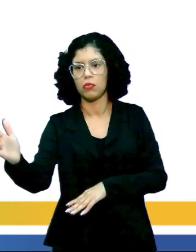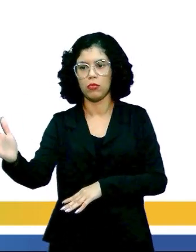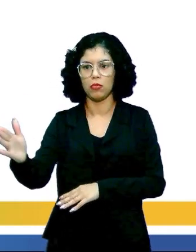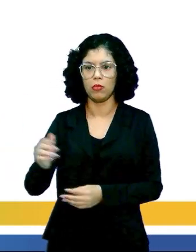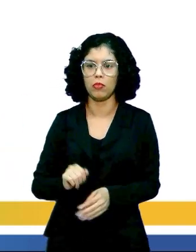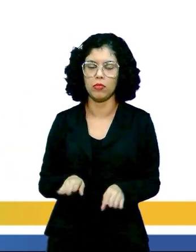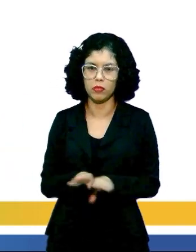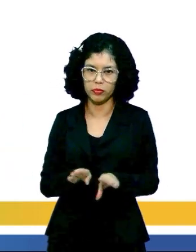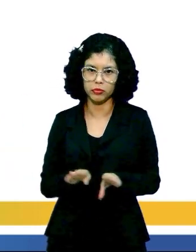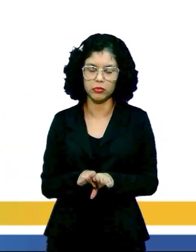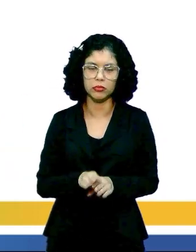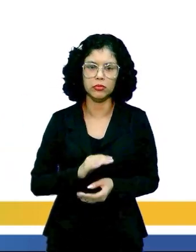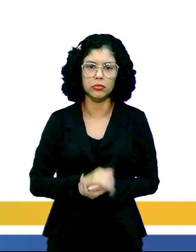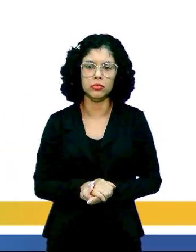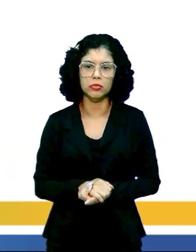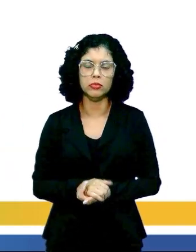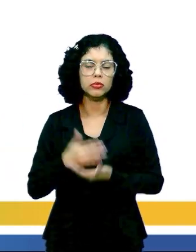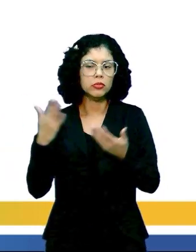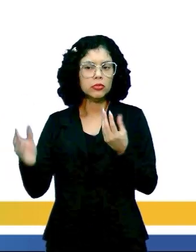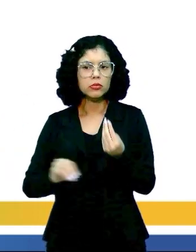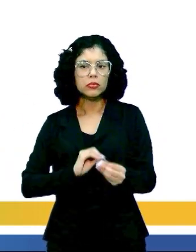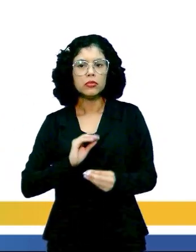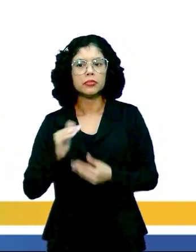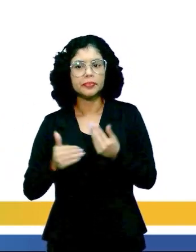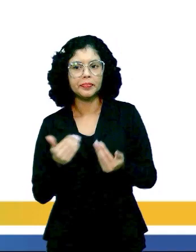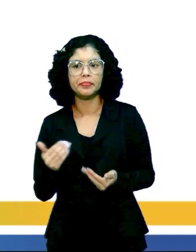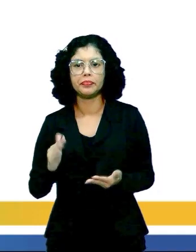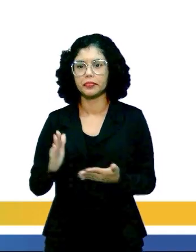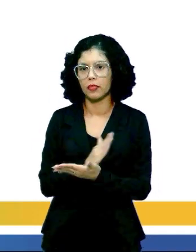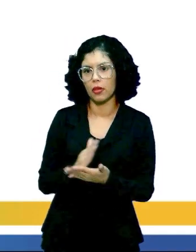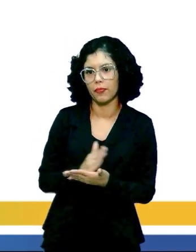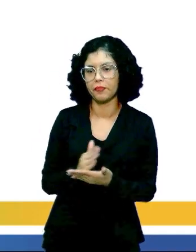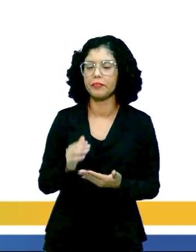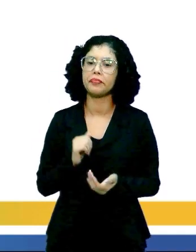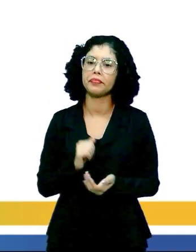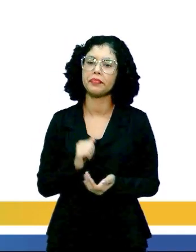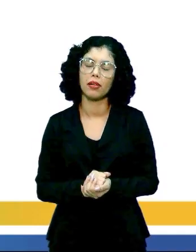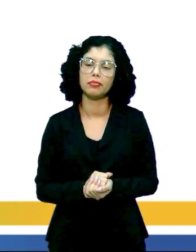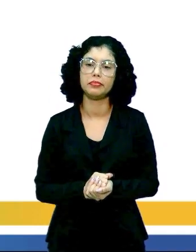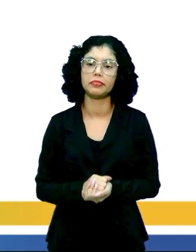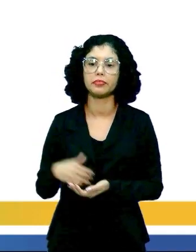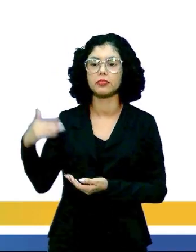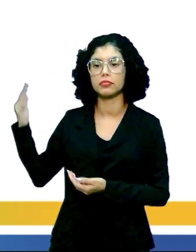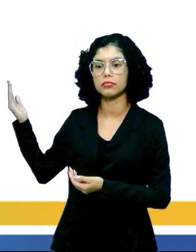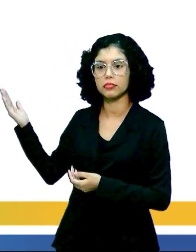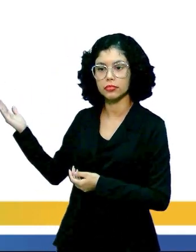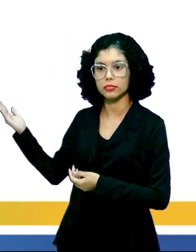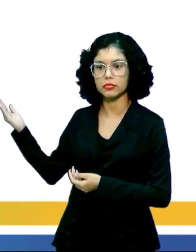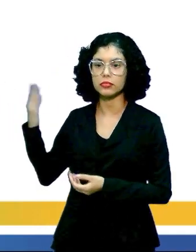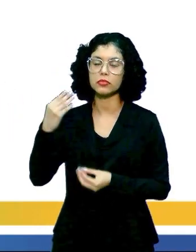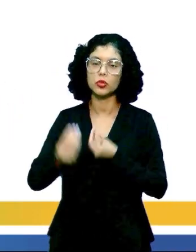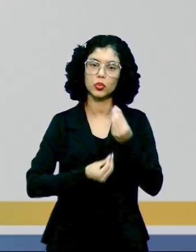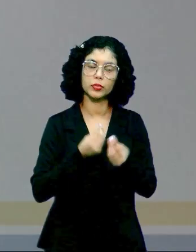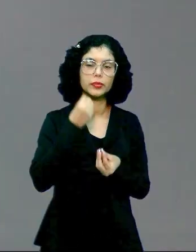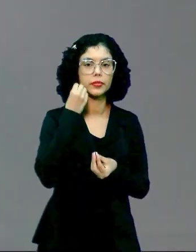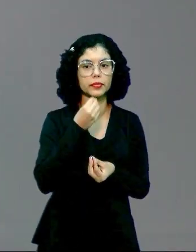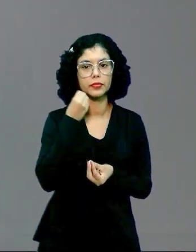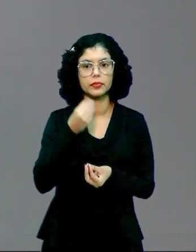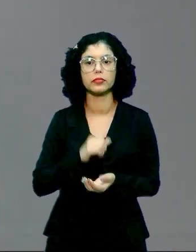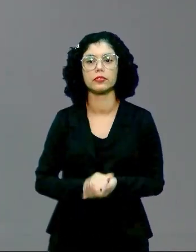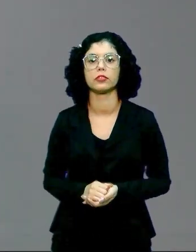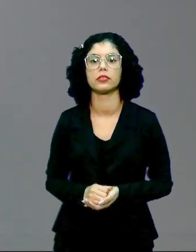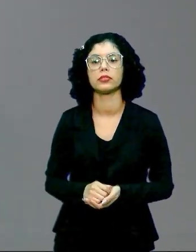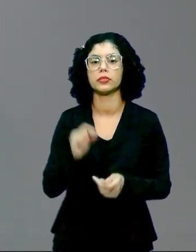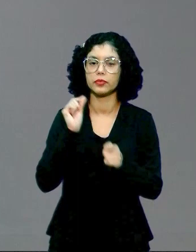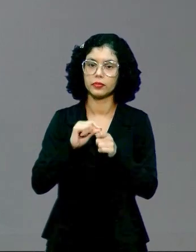eram apenas desviados. Então eles colidiam com alguém e eram desviados. Então, com esse experimento,